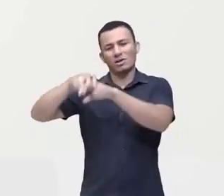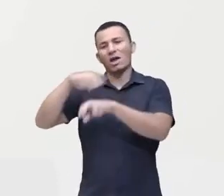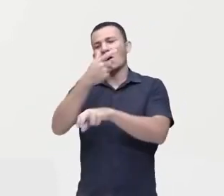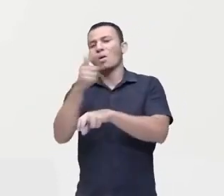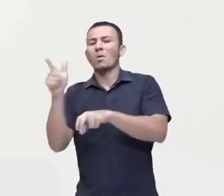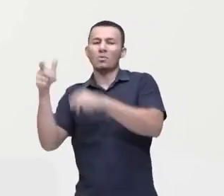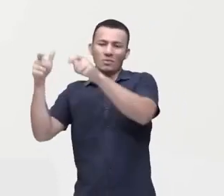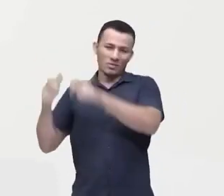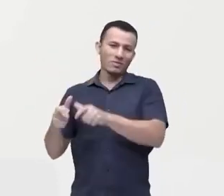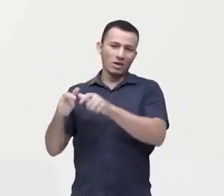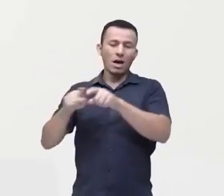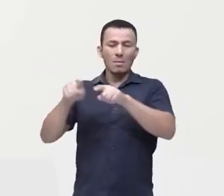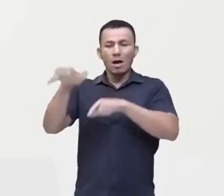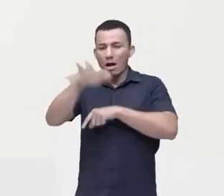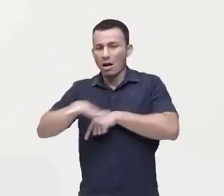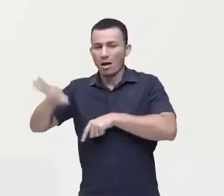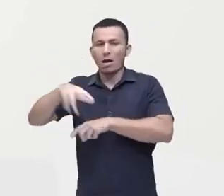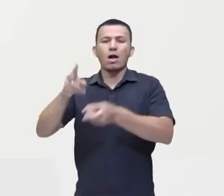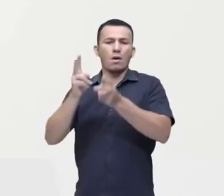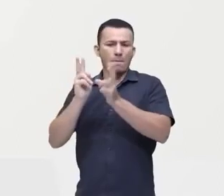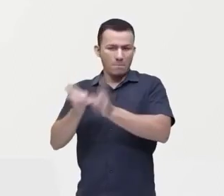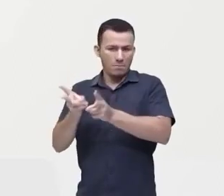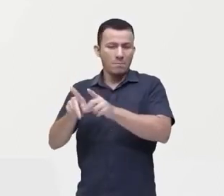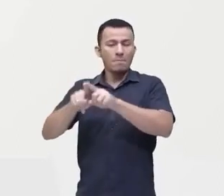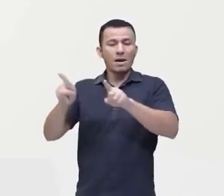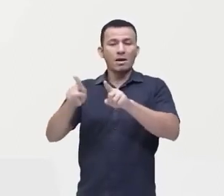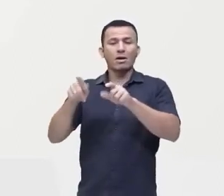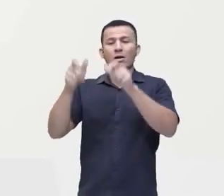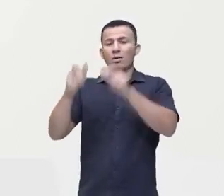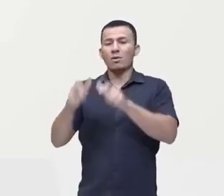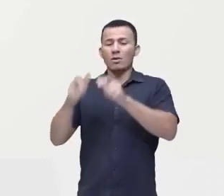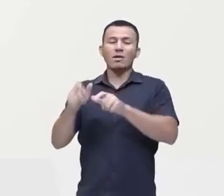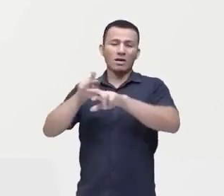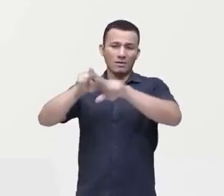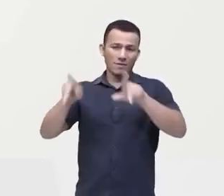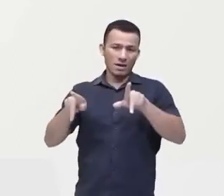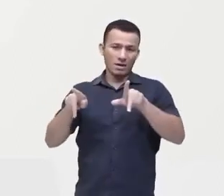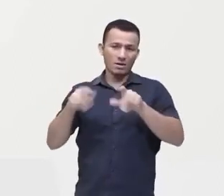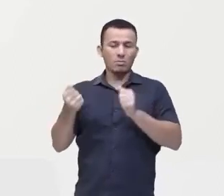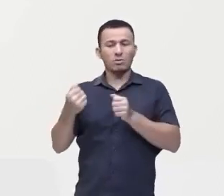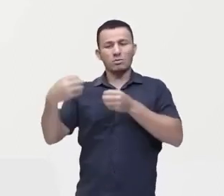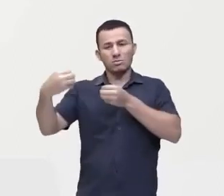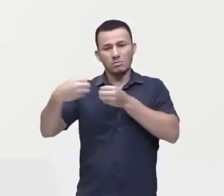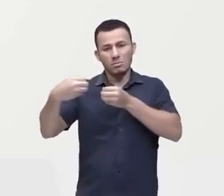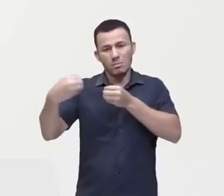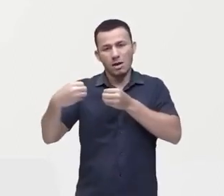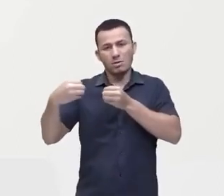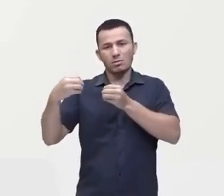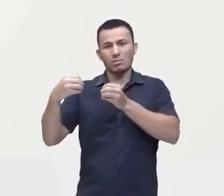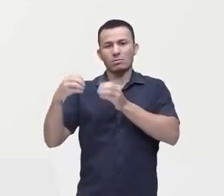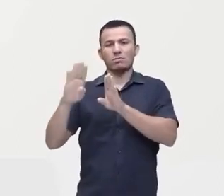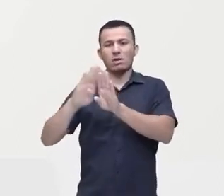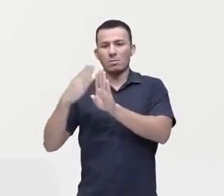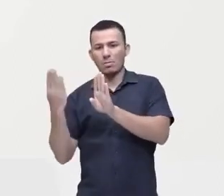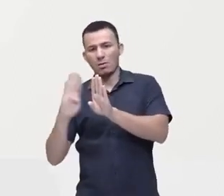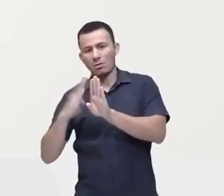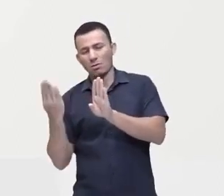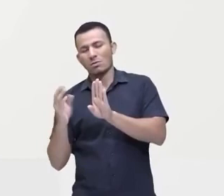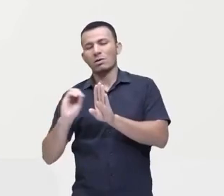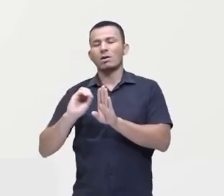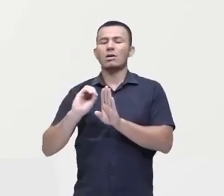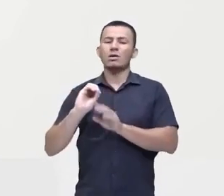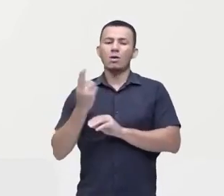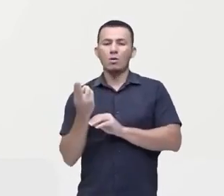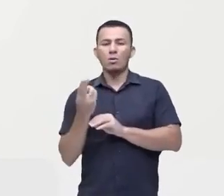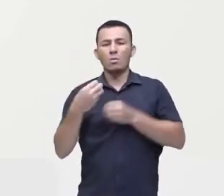no mesmo espaço, só que na posição diferente. Eu posso estar sentada mais próximo da porta, mais próximo da